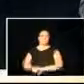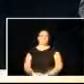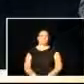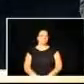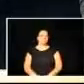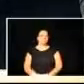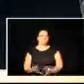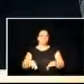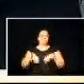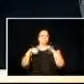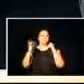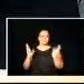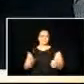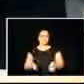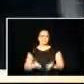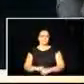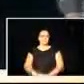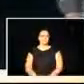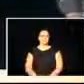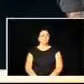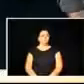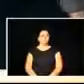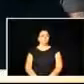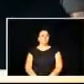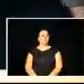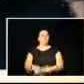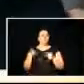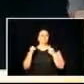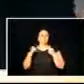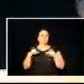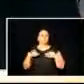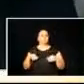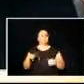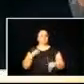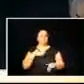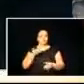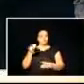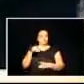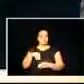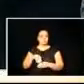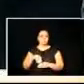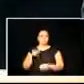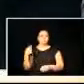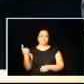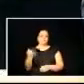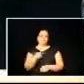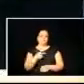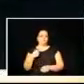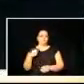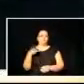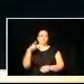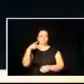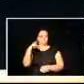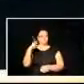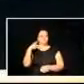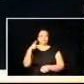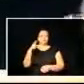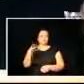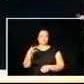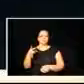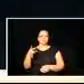sessão de hoje. Senhor presidente, só vim justificar meu voto, que todas as vezes que nós falamos sobre a questão de revisão